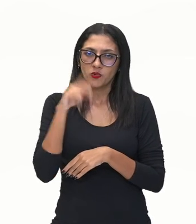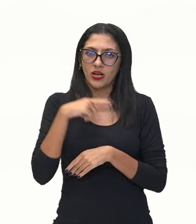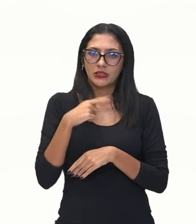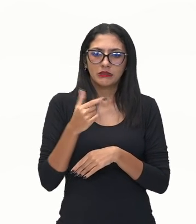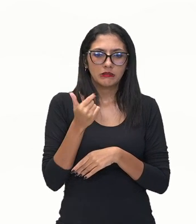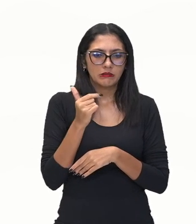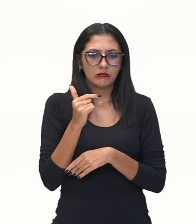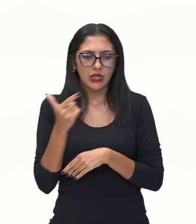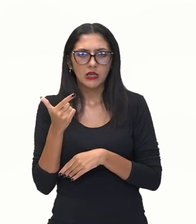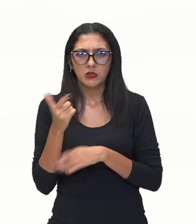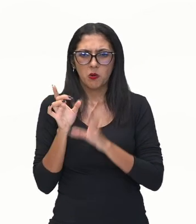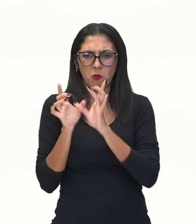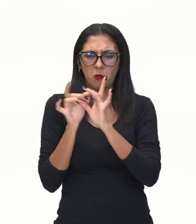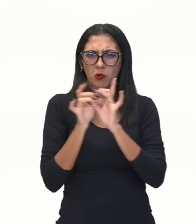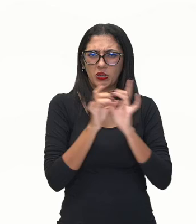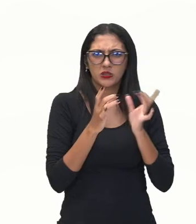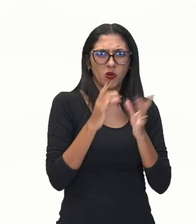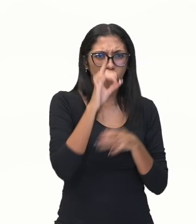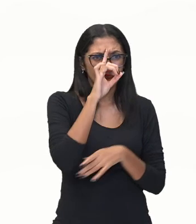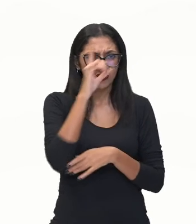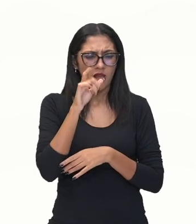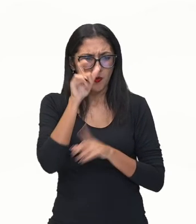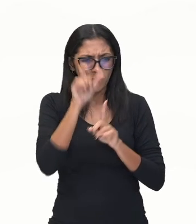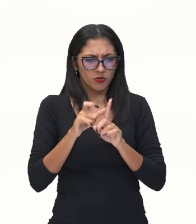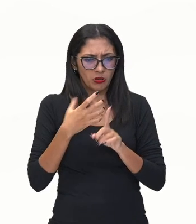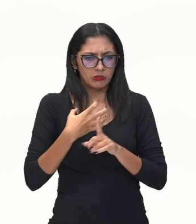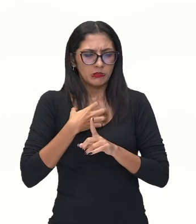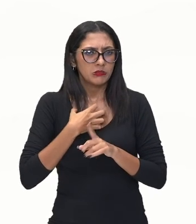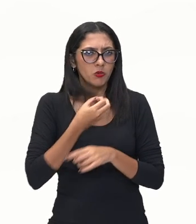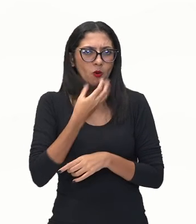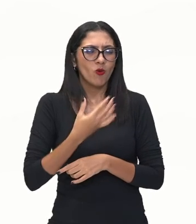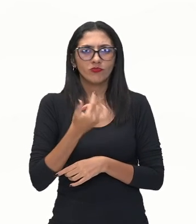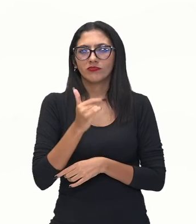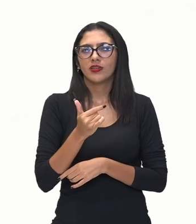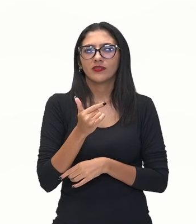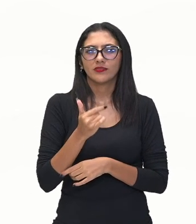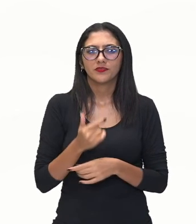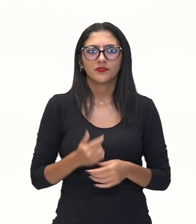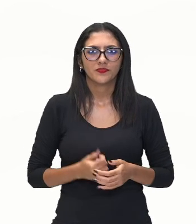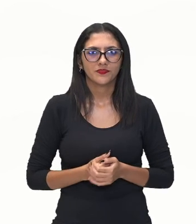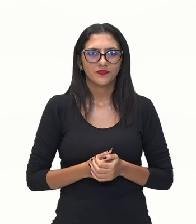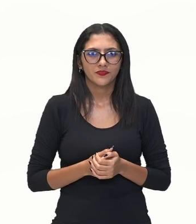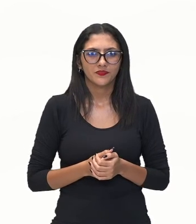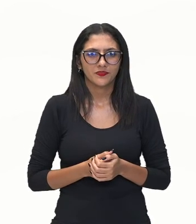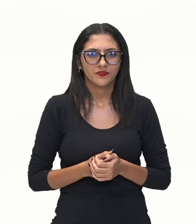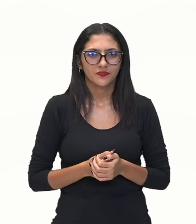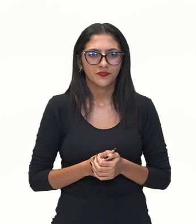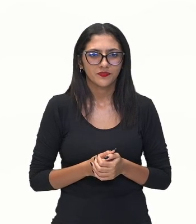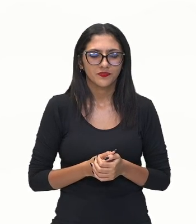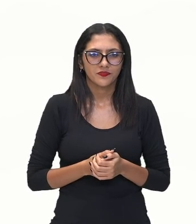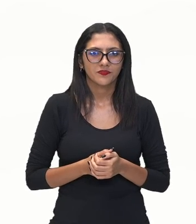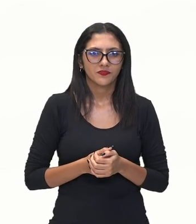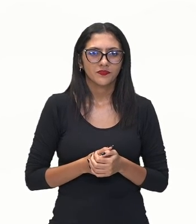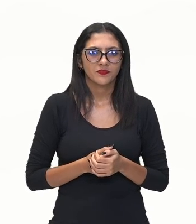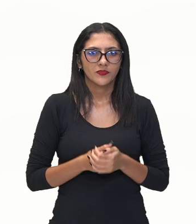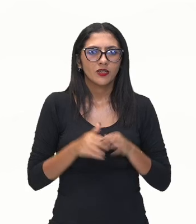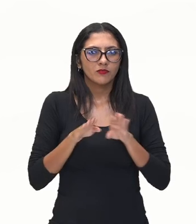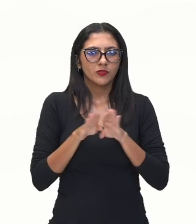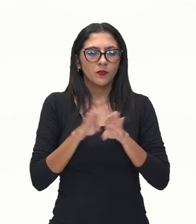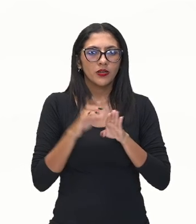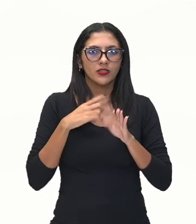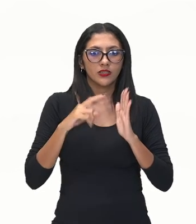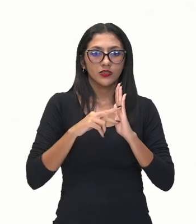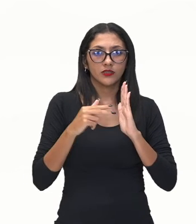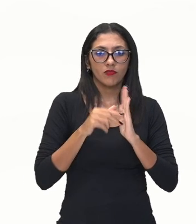essa concordância, porque eu fico fora de mim, porque eu estou falando de primeira